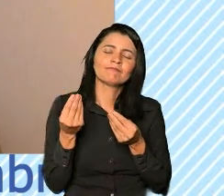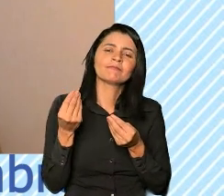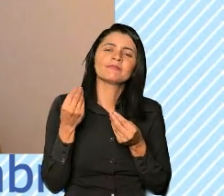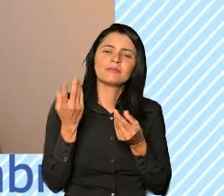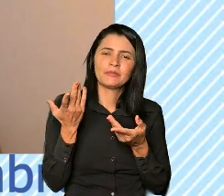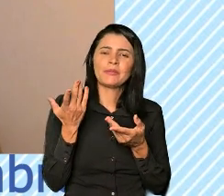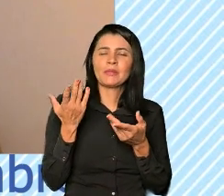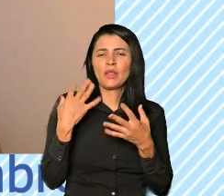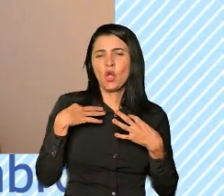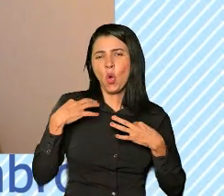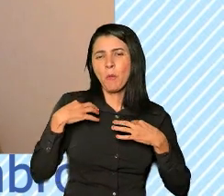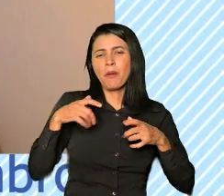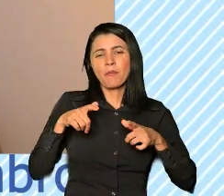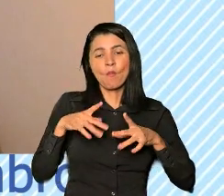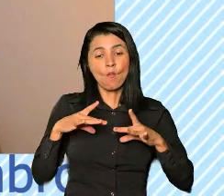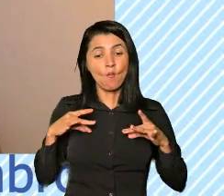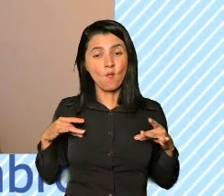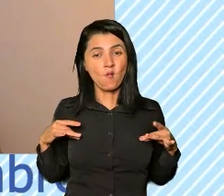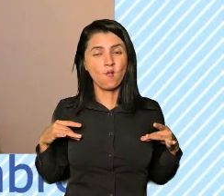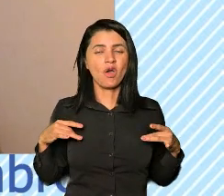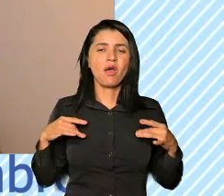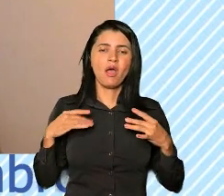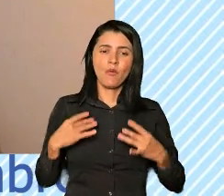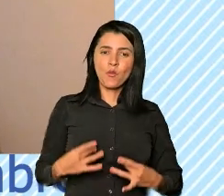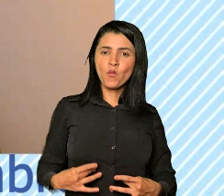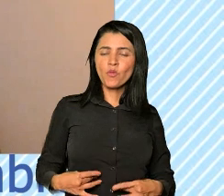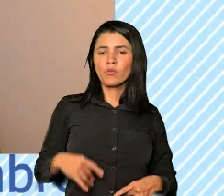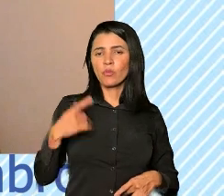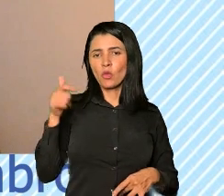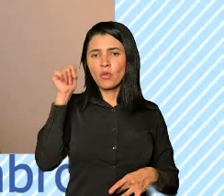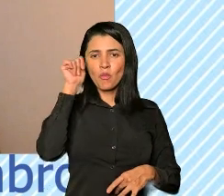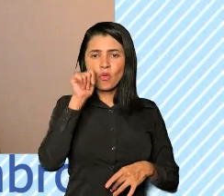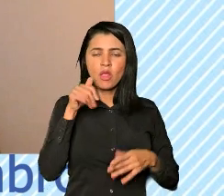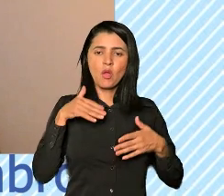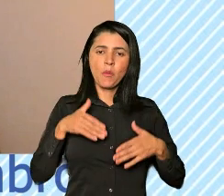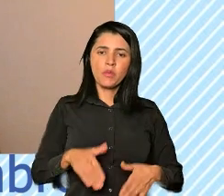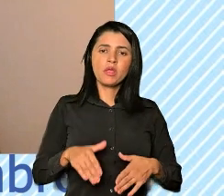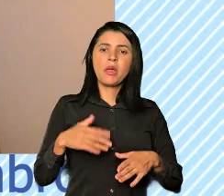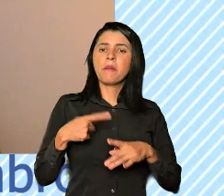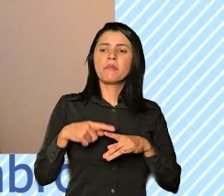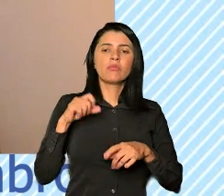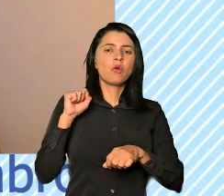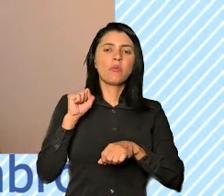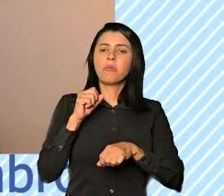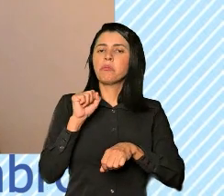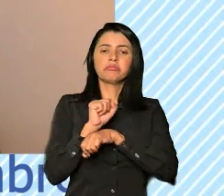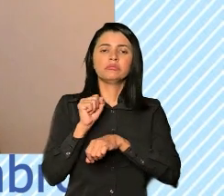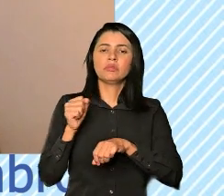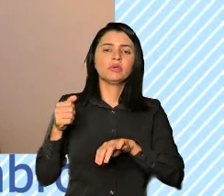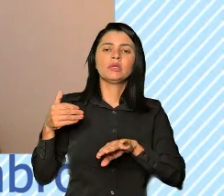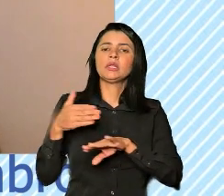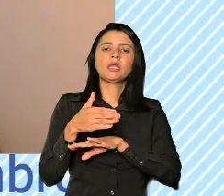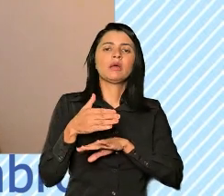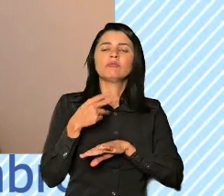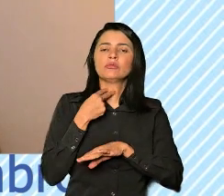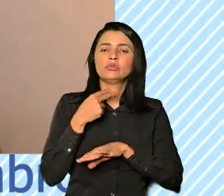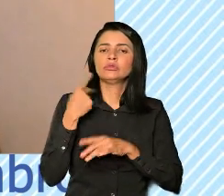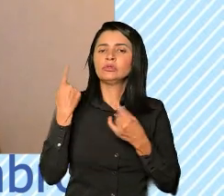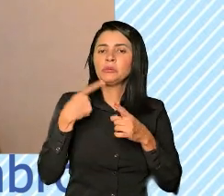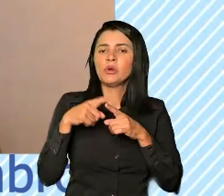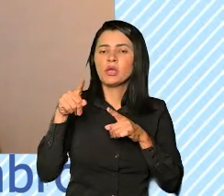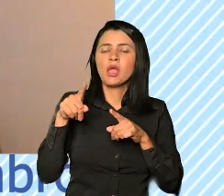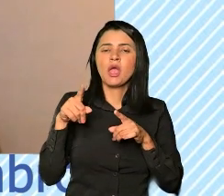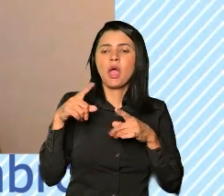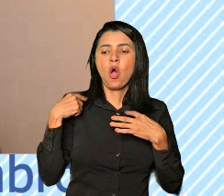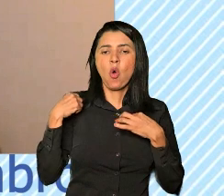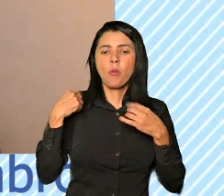e roupas justas, uma mulher que estava com a roupa mais comprida é barrada porque a roupa dela está justa. E daí que a roupa dela está